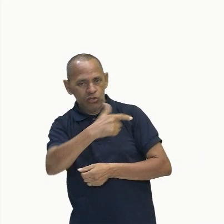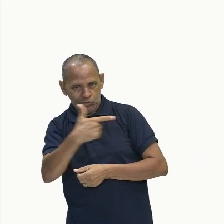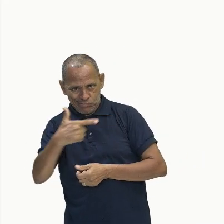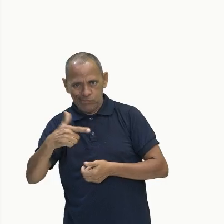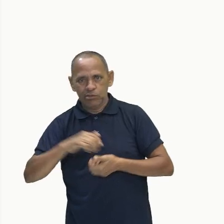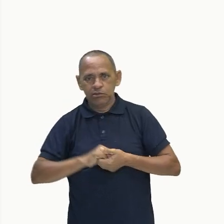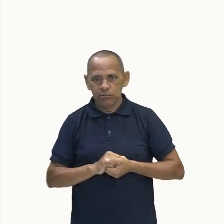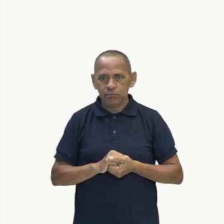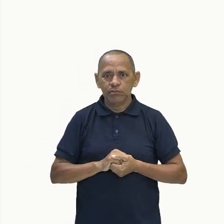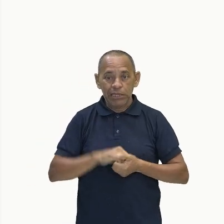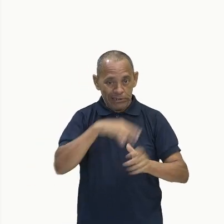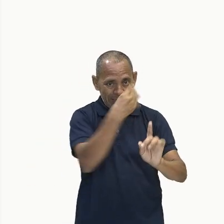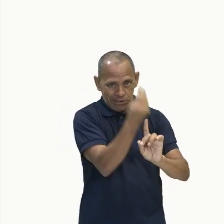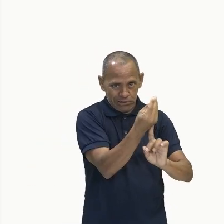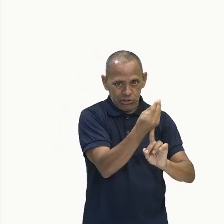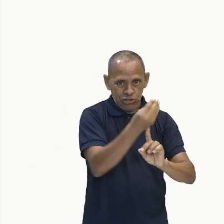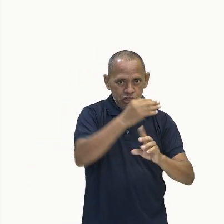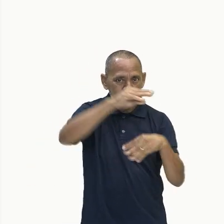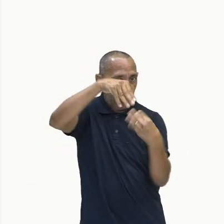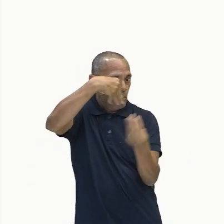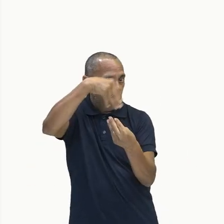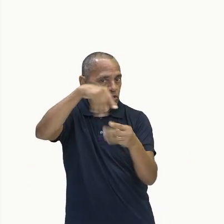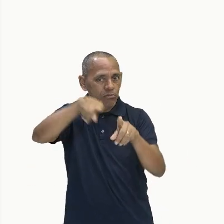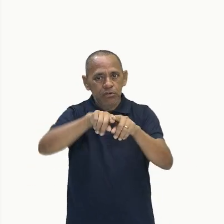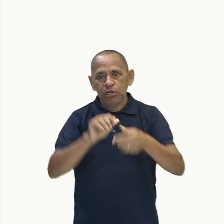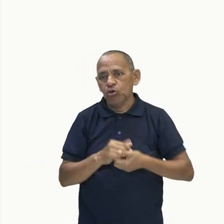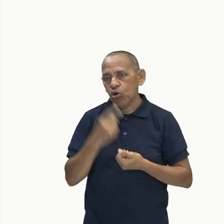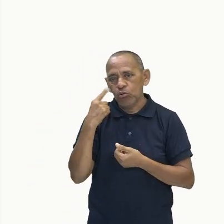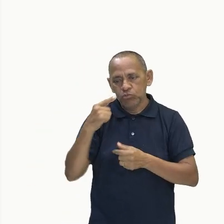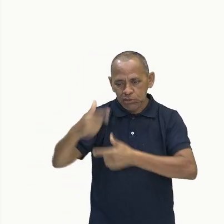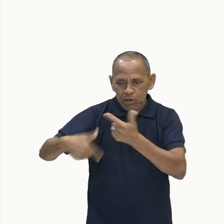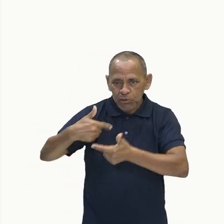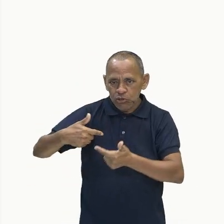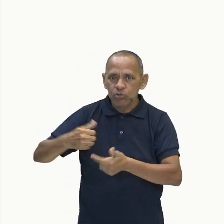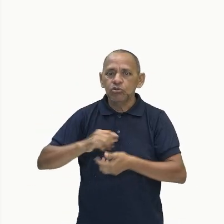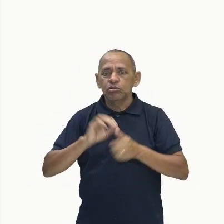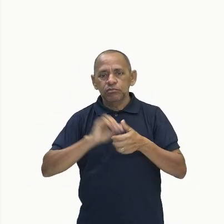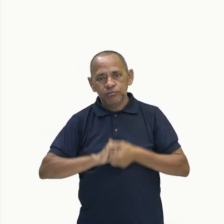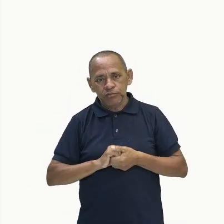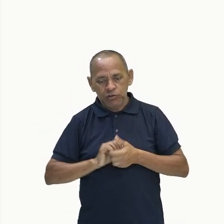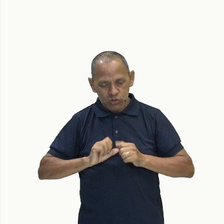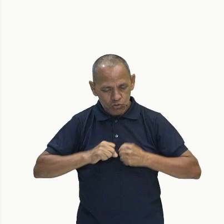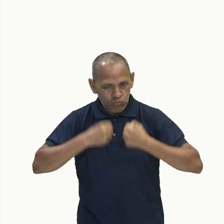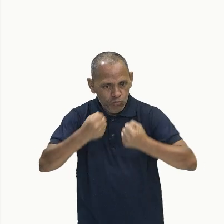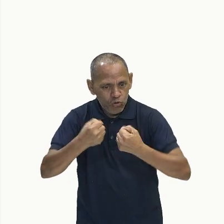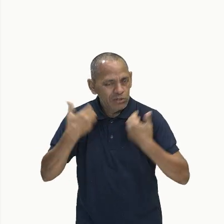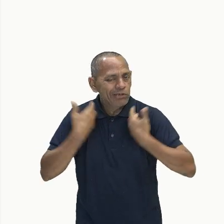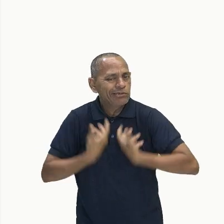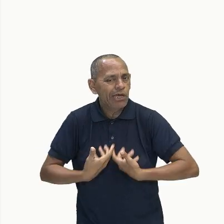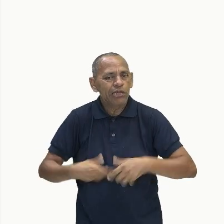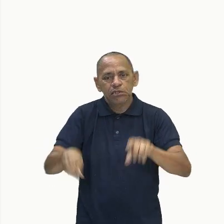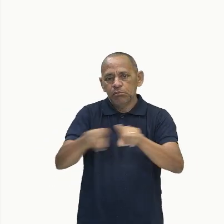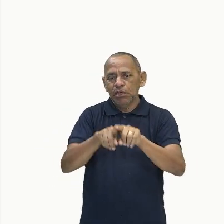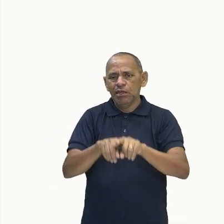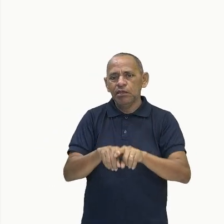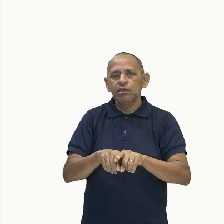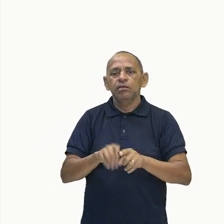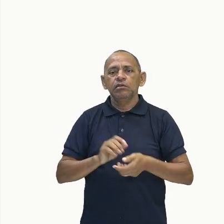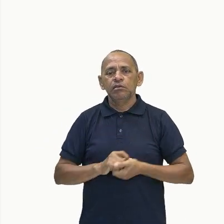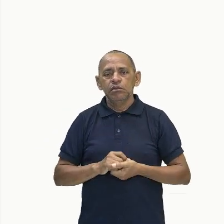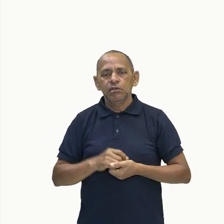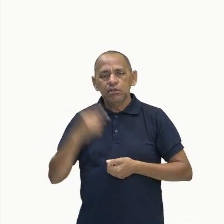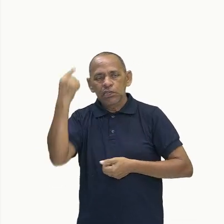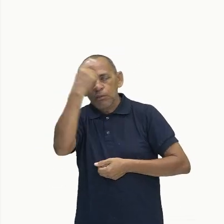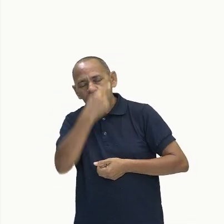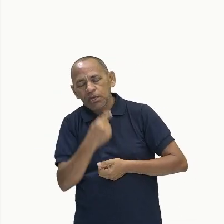essa valorização do trabalho braçal relacionado ao povo brasileiro. E aí a questão do cansaço. Ele está cansado? Será apoiando a cabeça? Por quê?